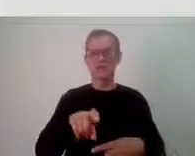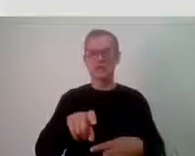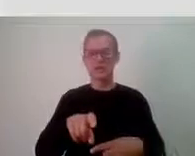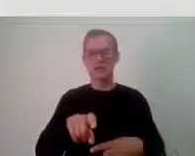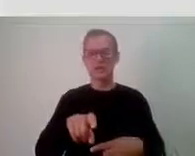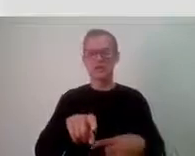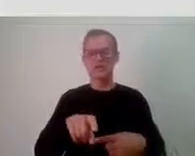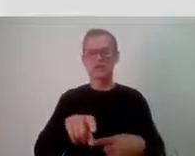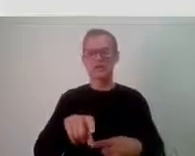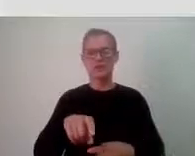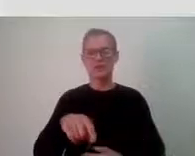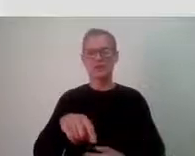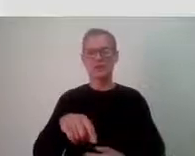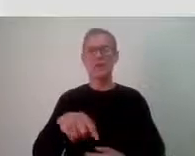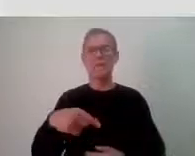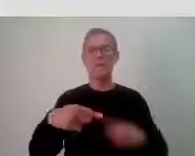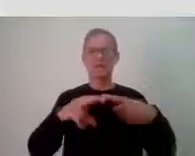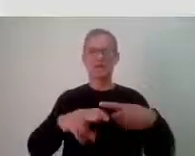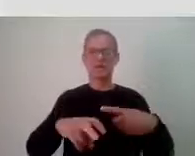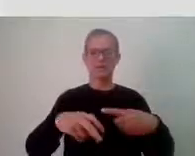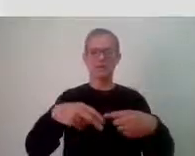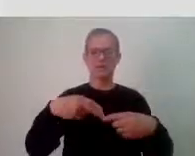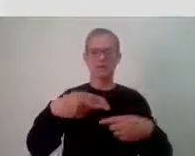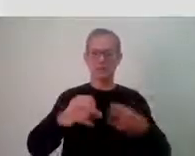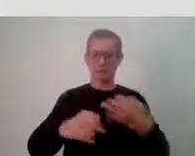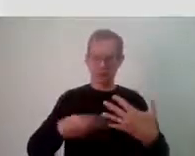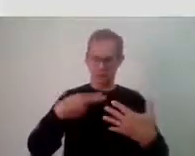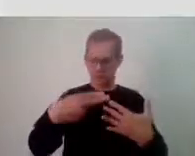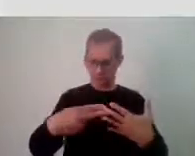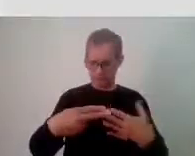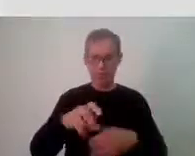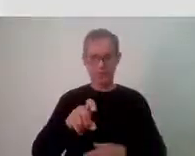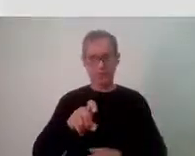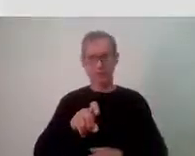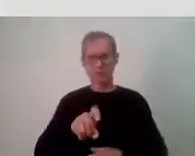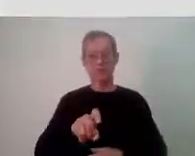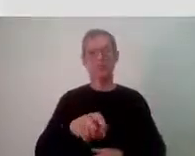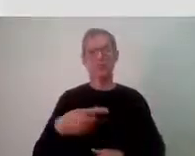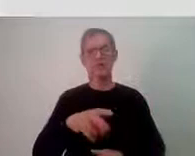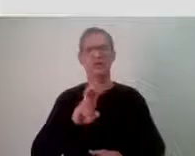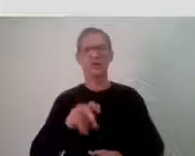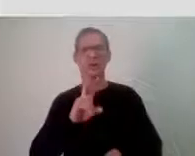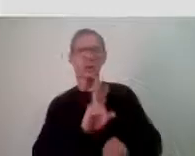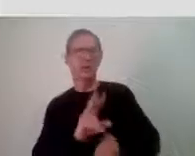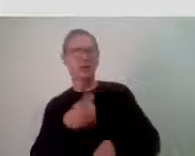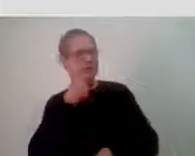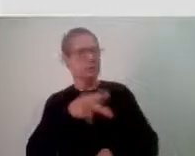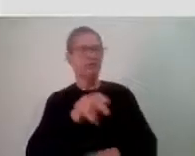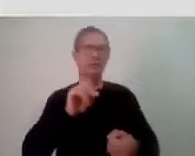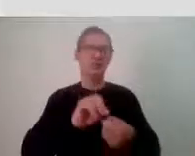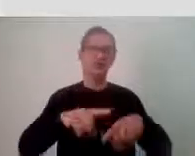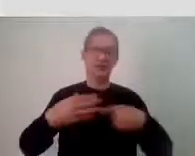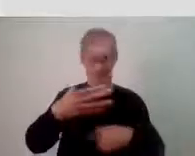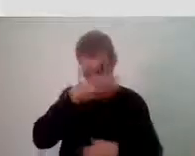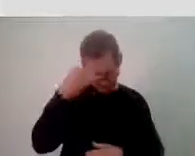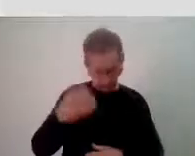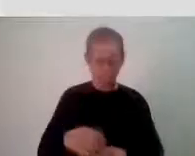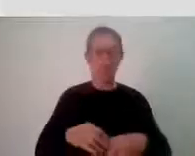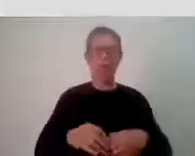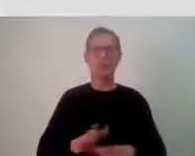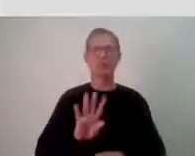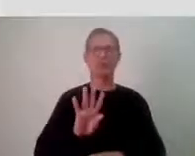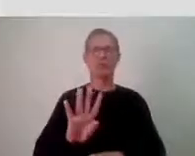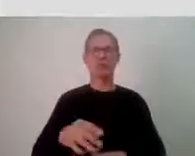minha potência e elevei para o meu numerador. Menos 5, ó, cuidado, aqui o que a professora fez? Ó, esqueceu de um 4 aqui,